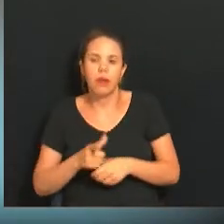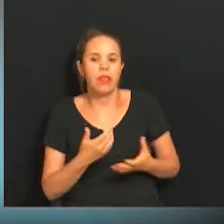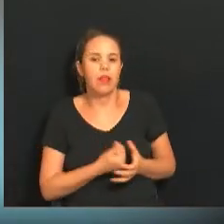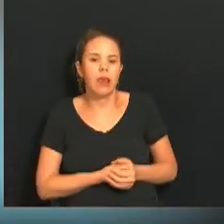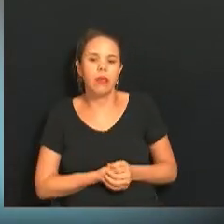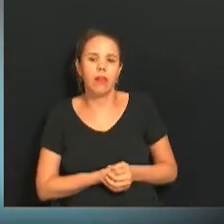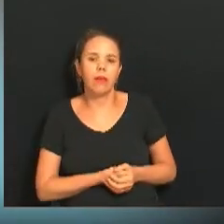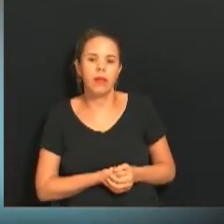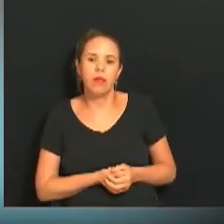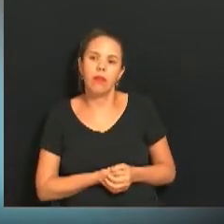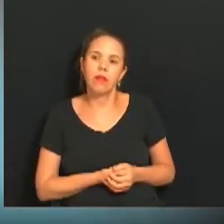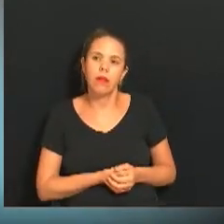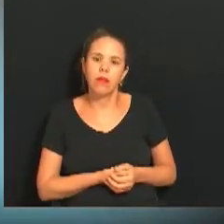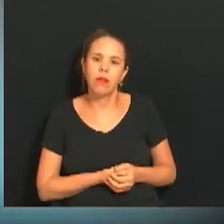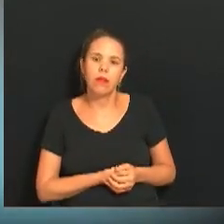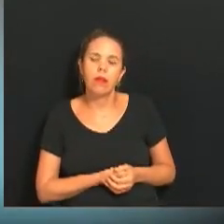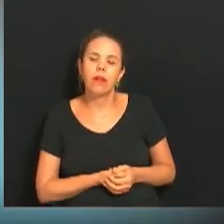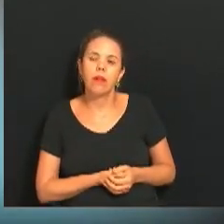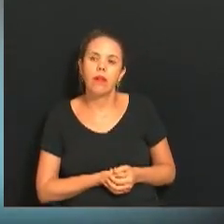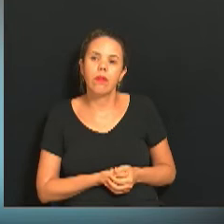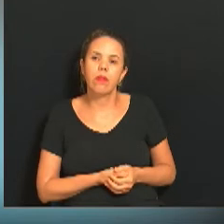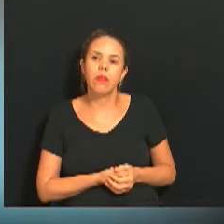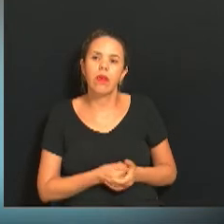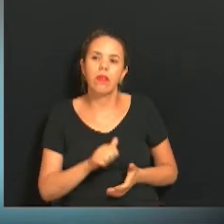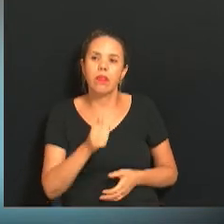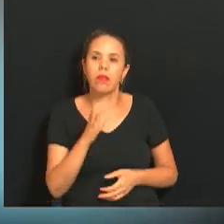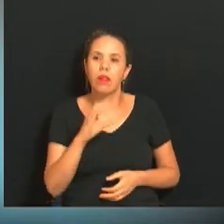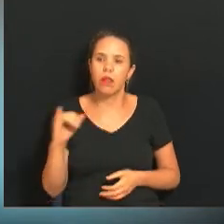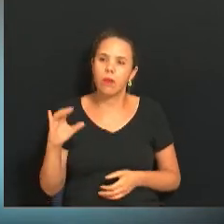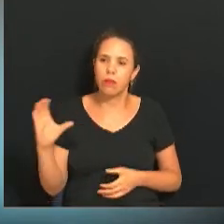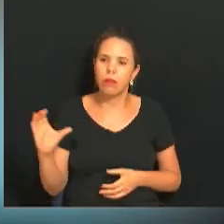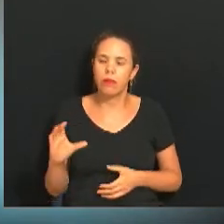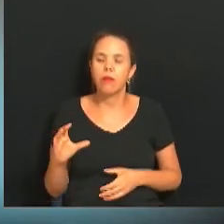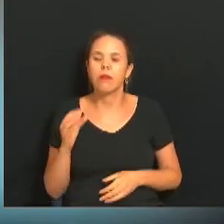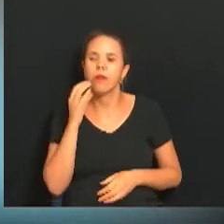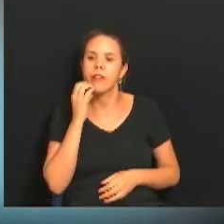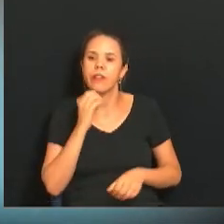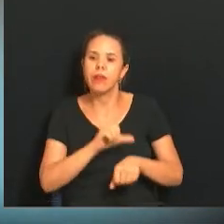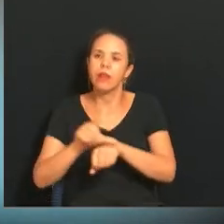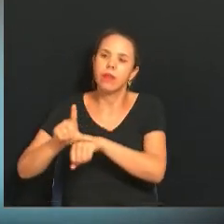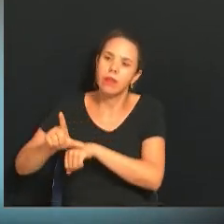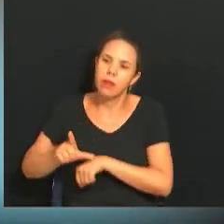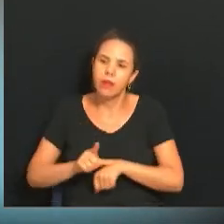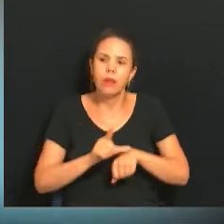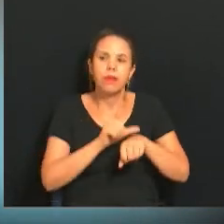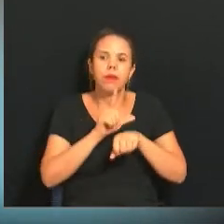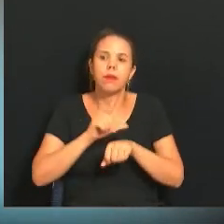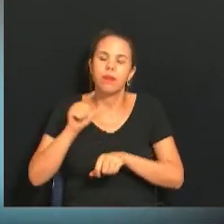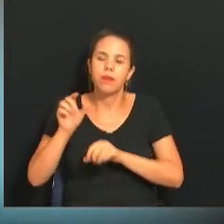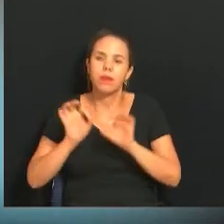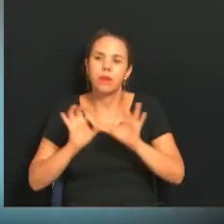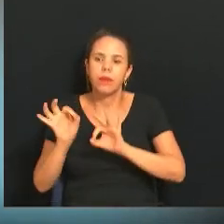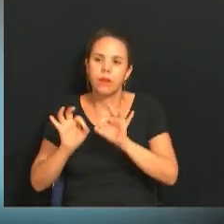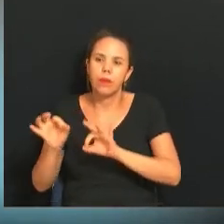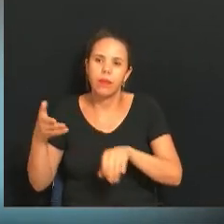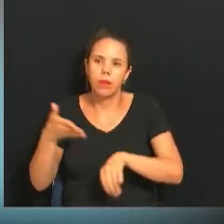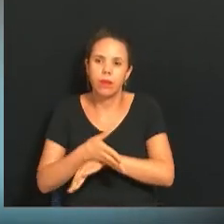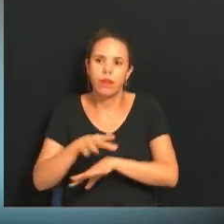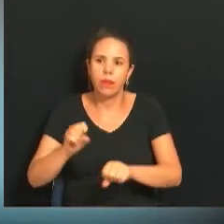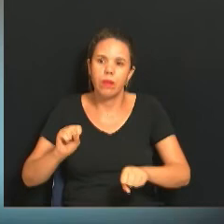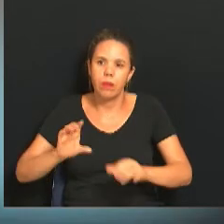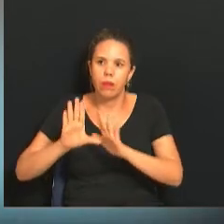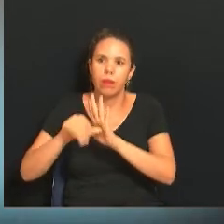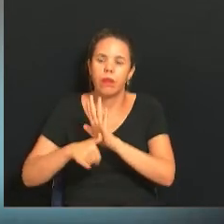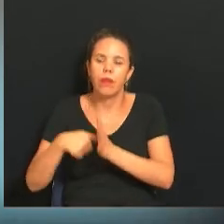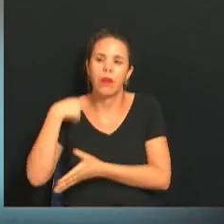Cultura, foi o pessoal da SIC, foi os próprios comerciantes ali, clamaram várias lojas sendo invadidas, eles entram para aquele